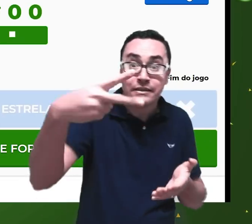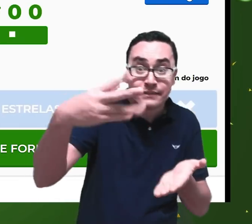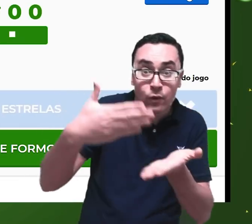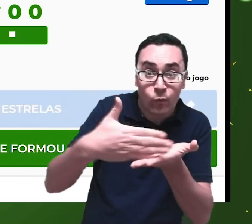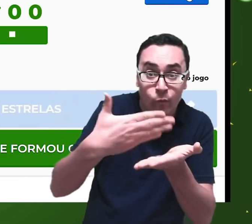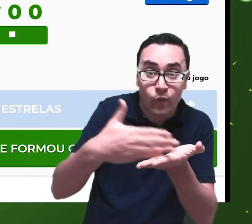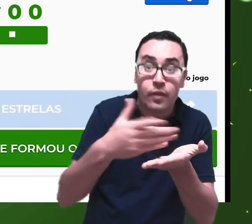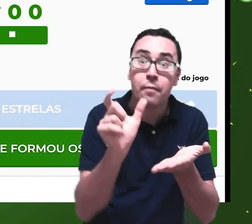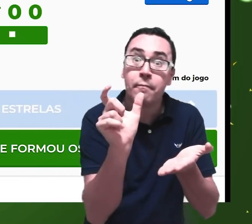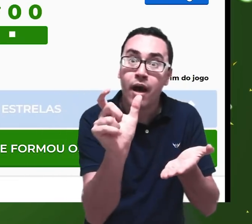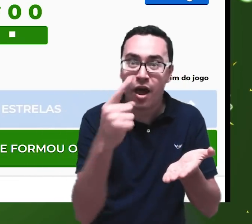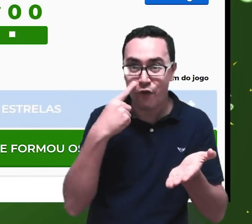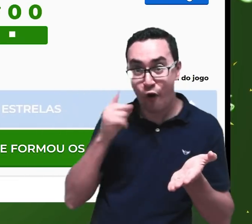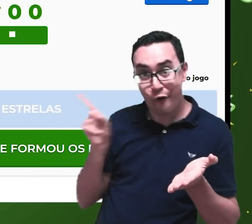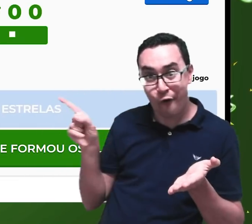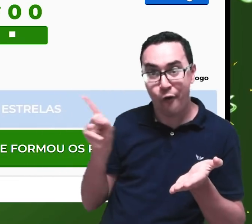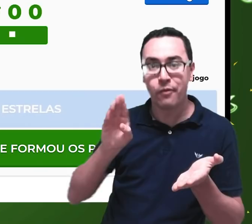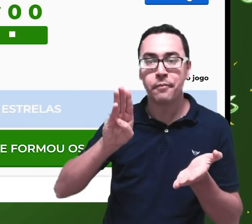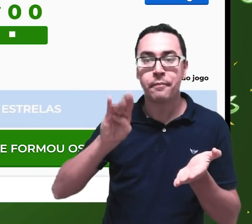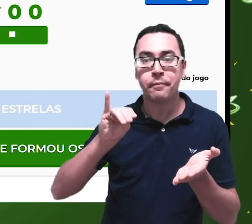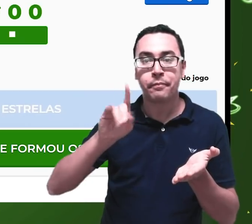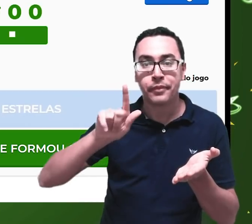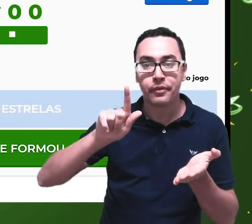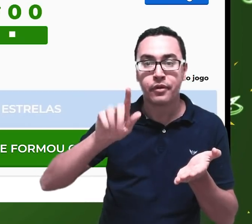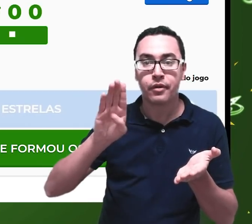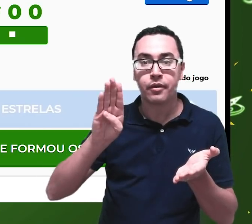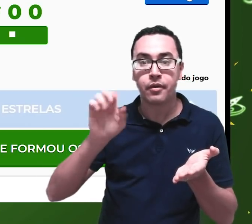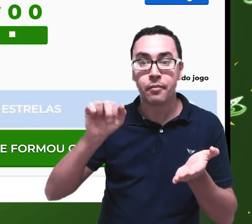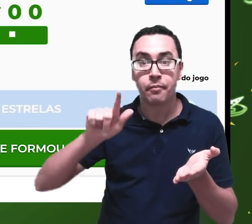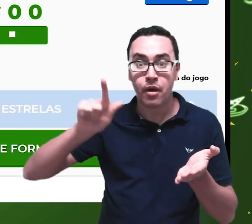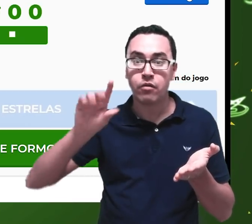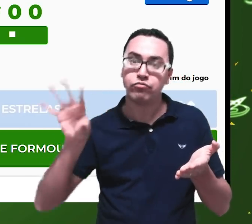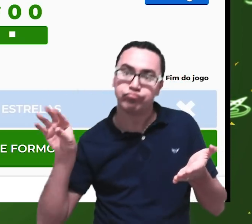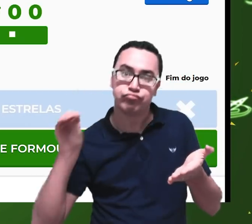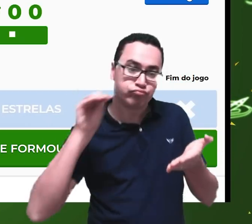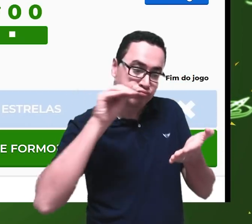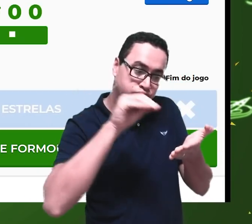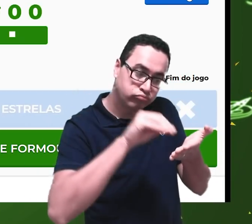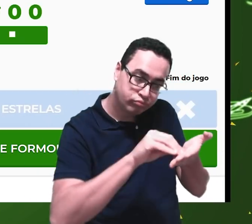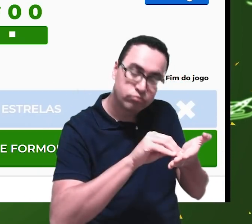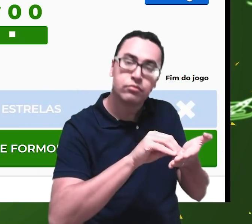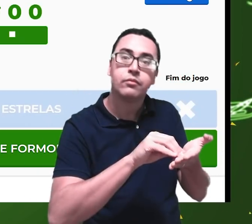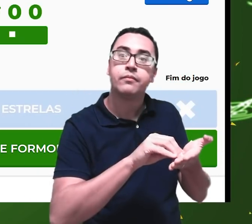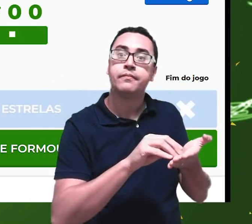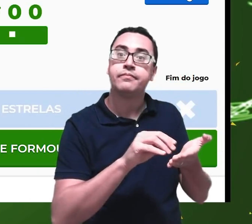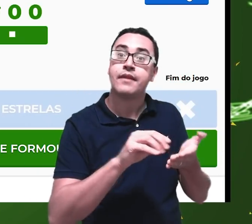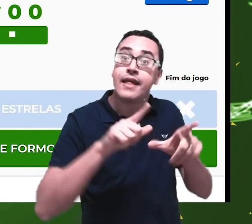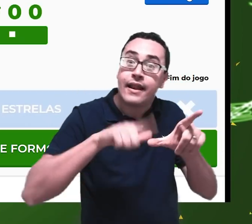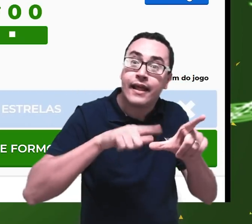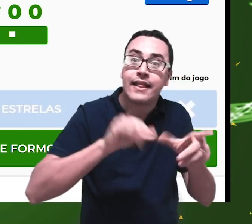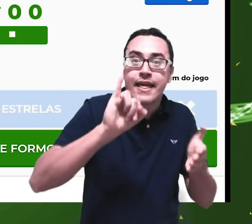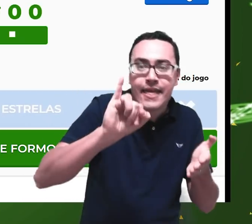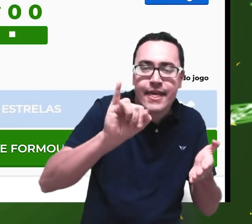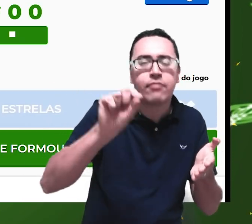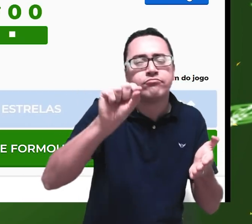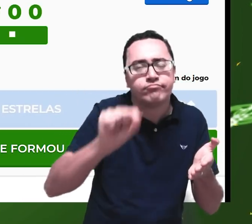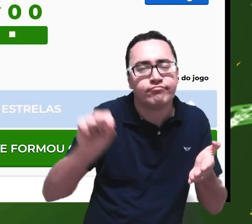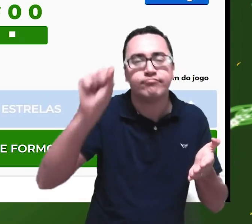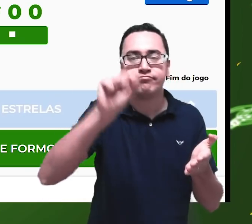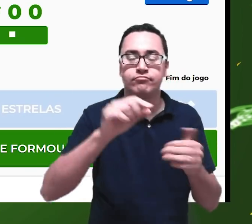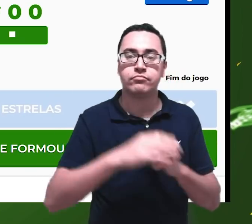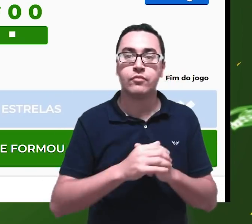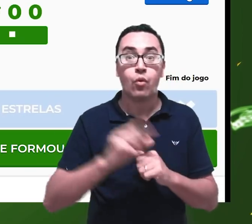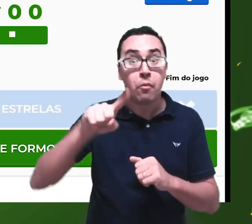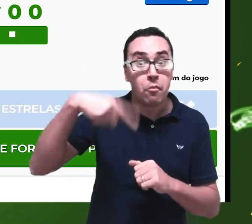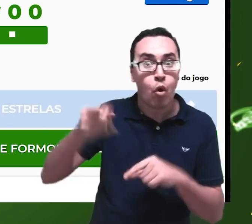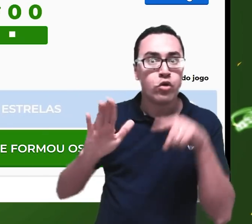Anote aí a palavra Big Bang e circulem a letra I. E eu já vou